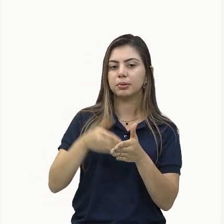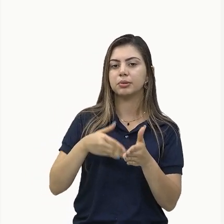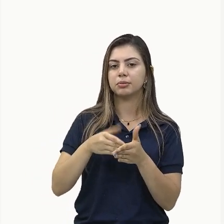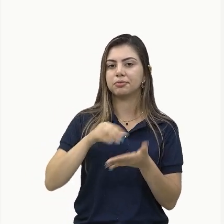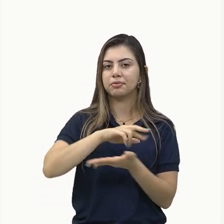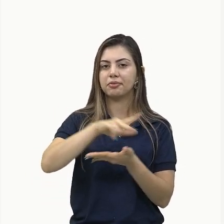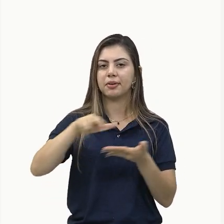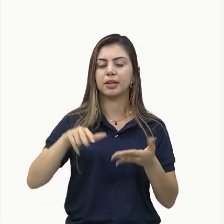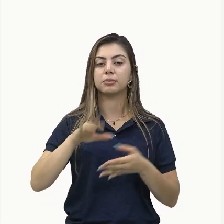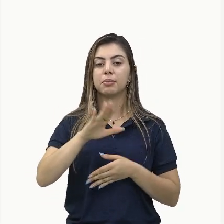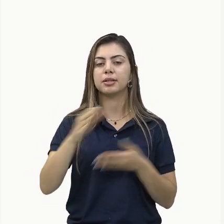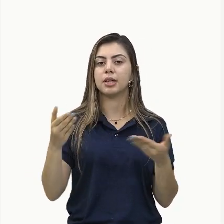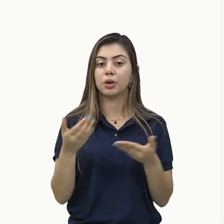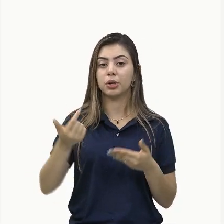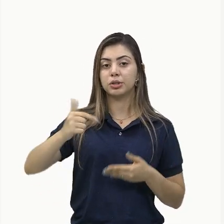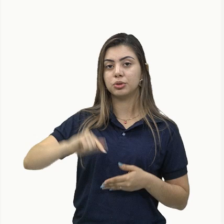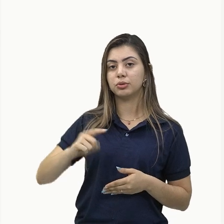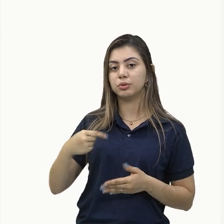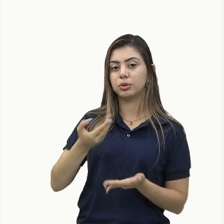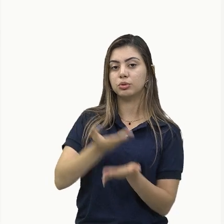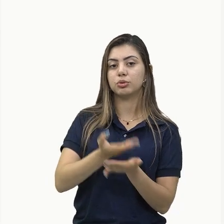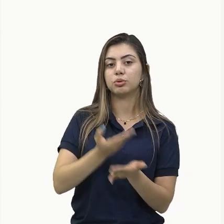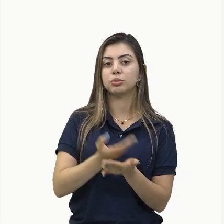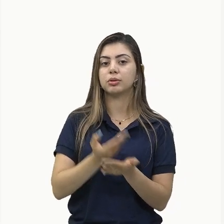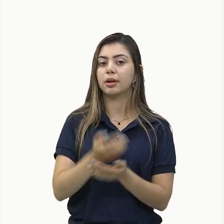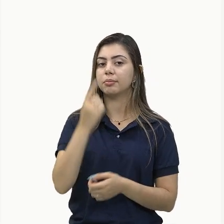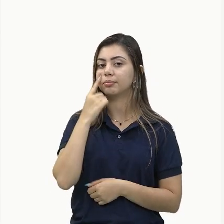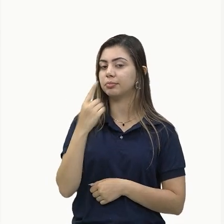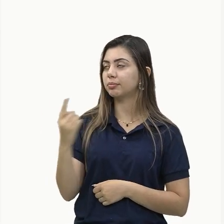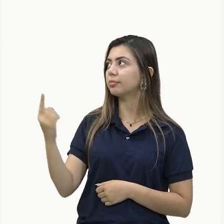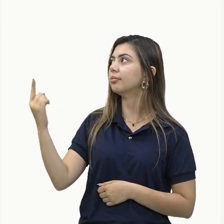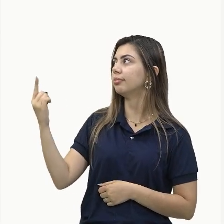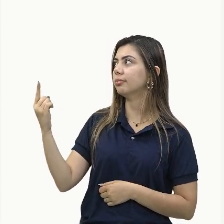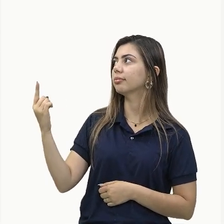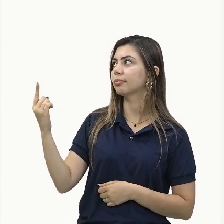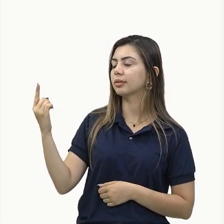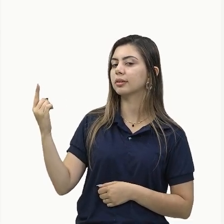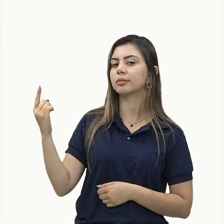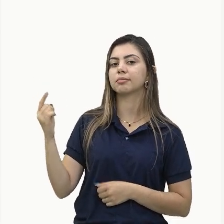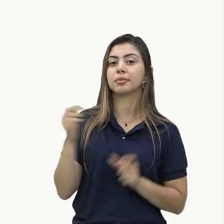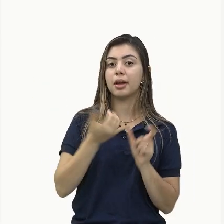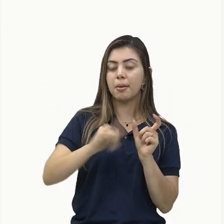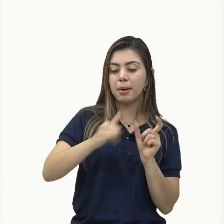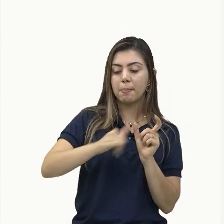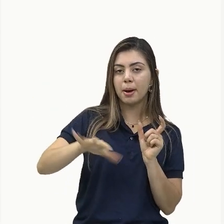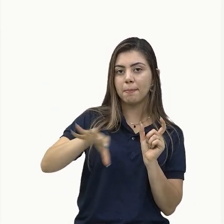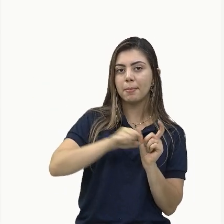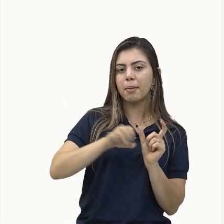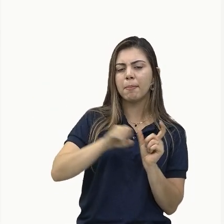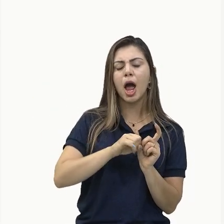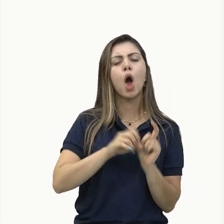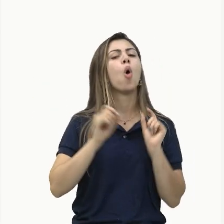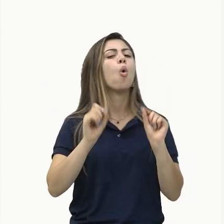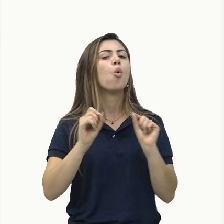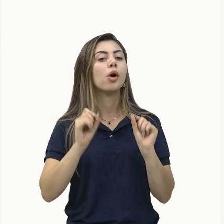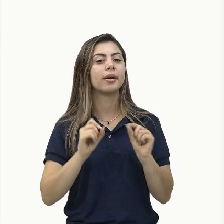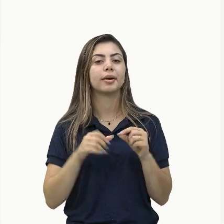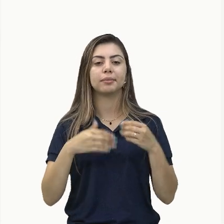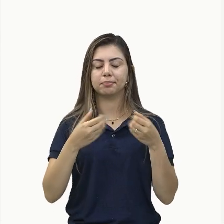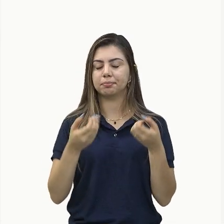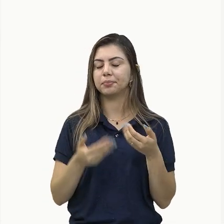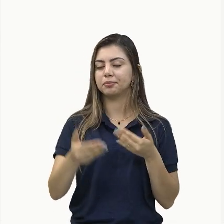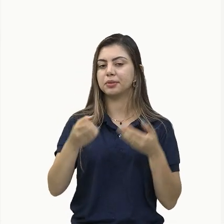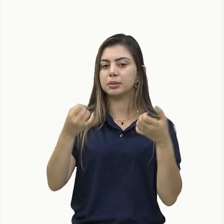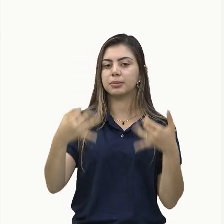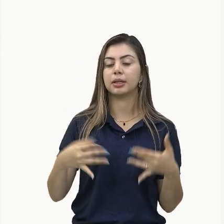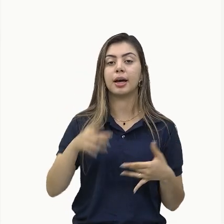o que são os receptores. Vejam aí. O que são os receptores? Eles são